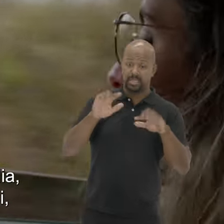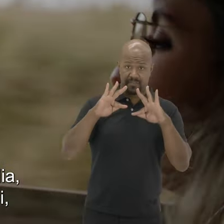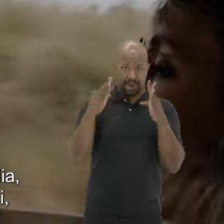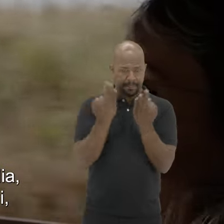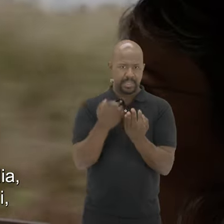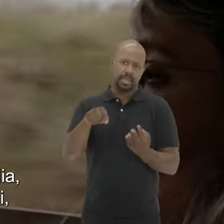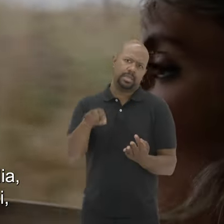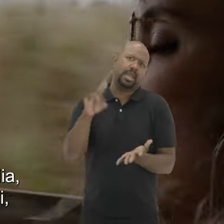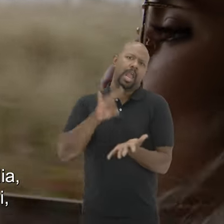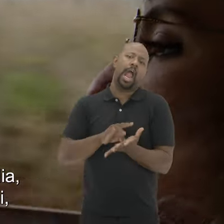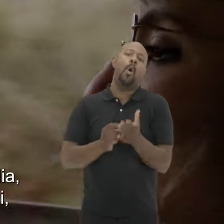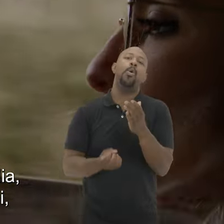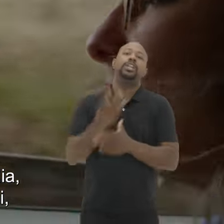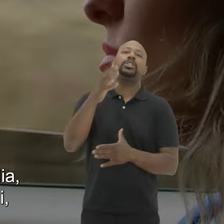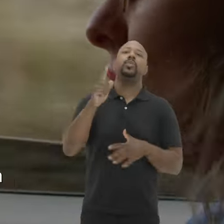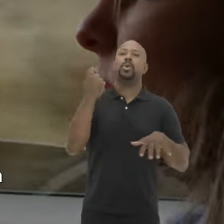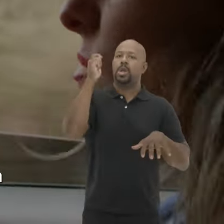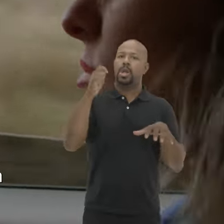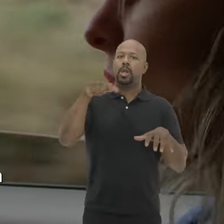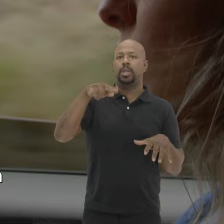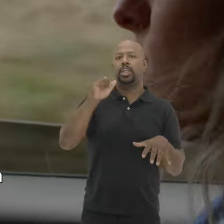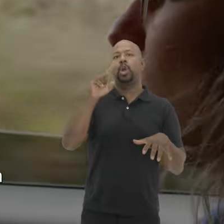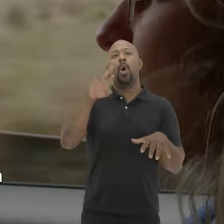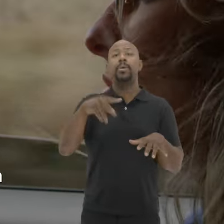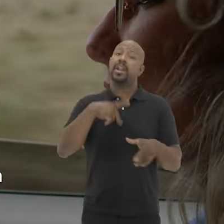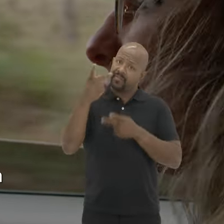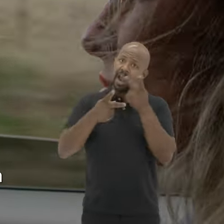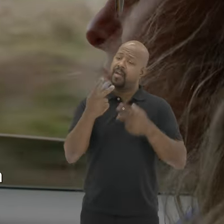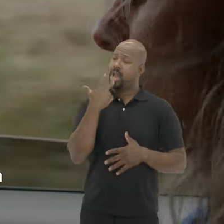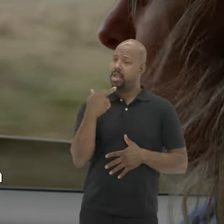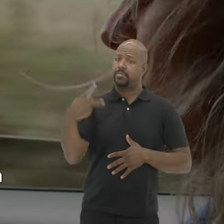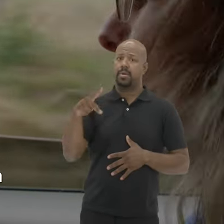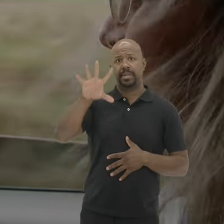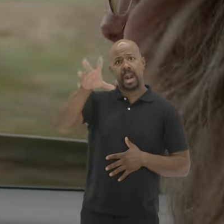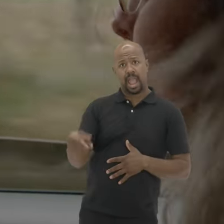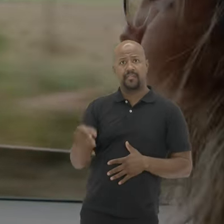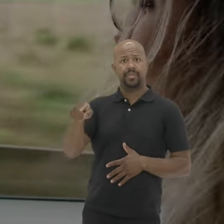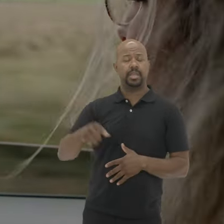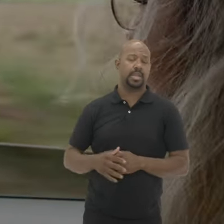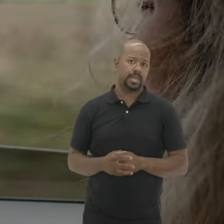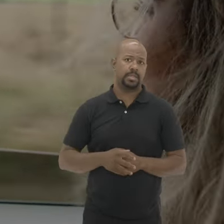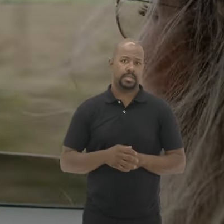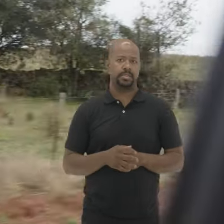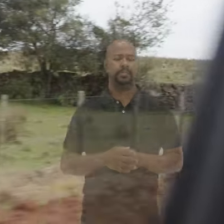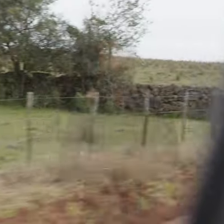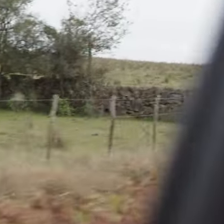que essa família que é a origem do Quilombo daqui eles antigamente falavam ainda um dia Alerta africano